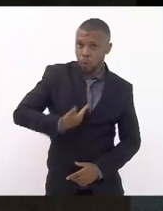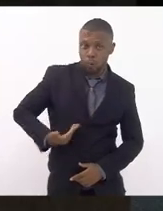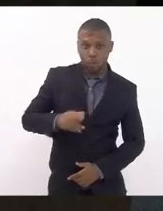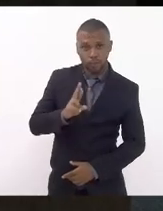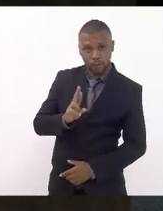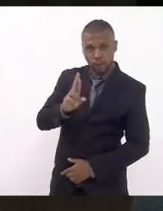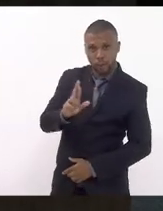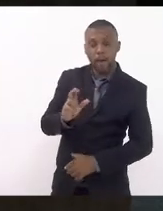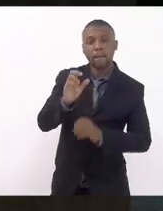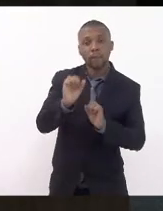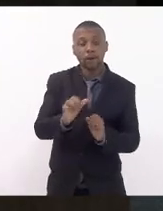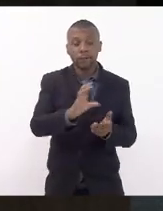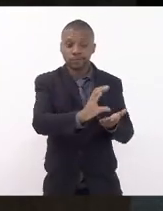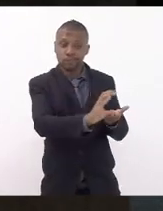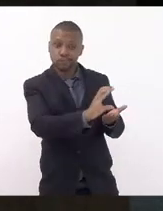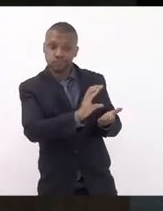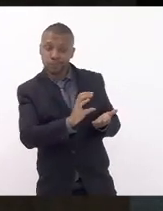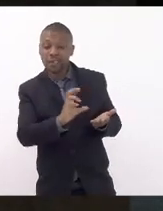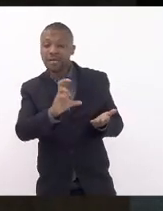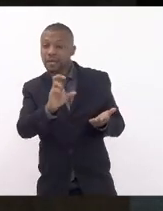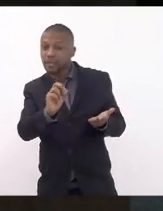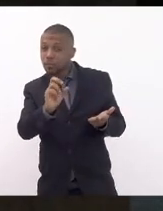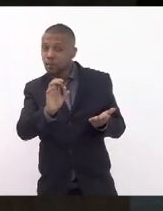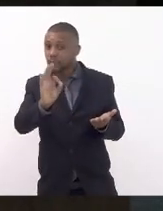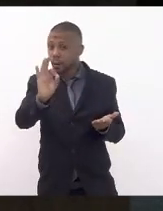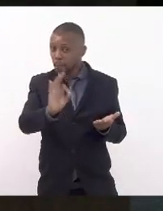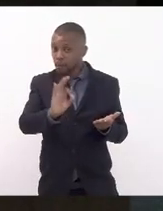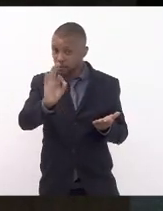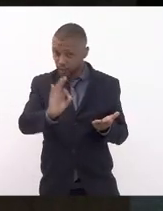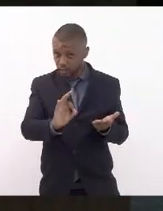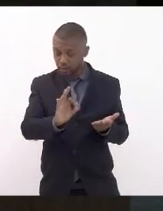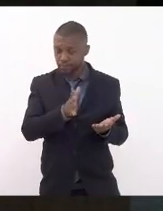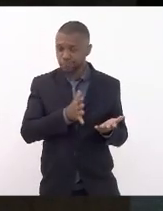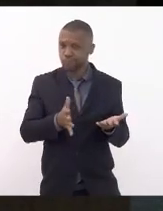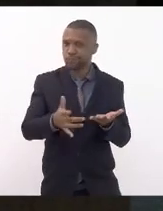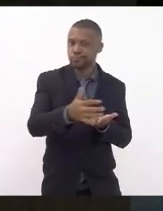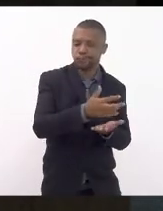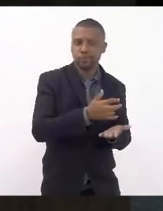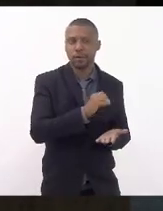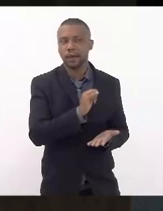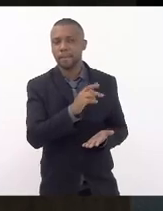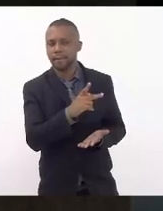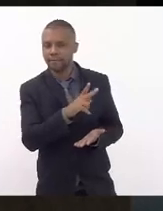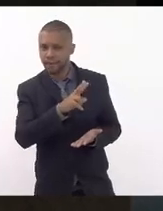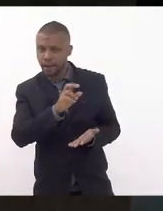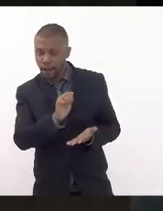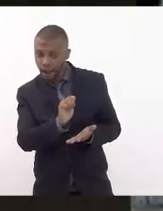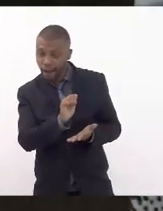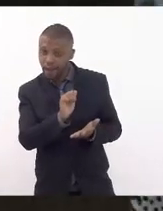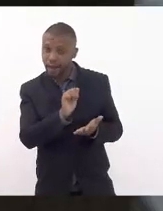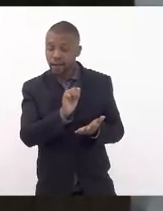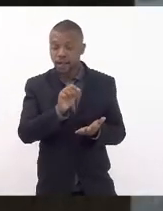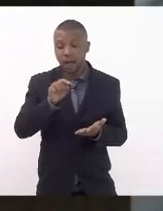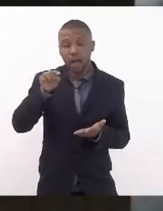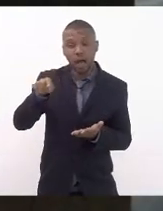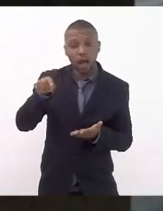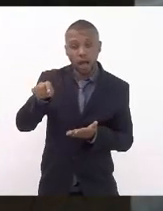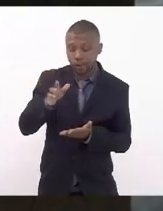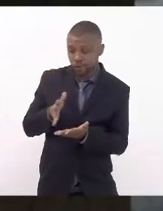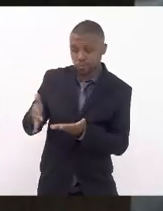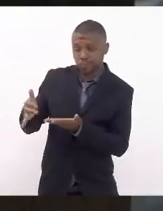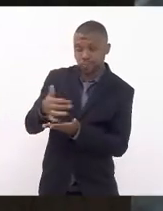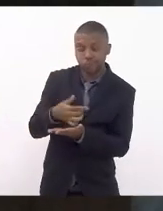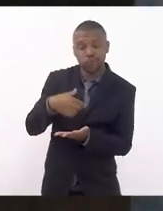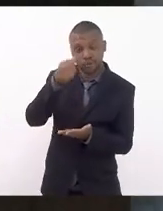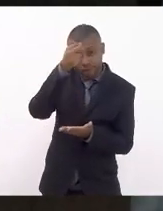cota parte de 50% do IPVA arrecadado naquele município para